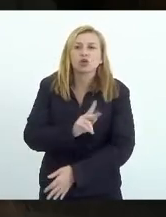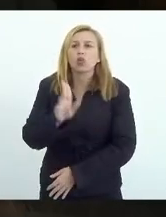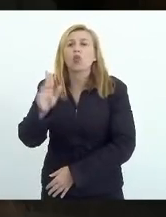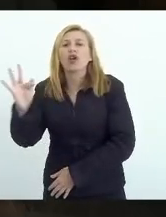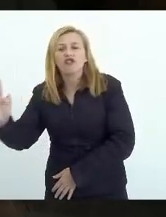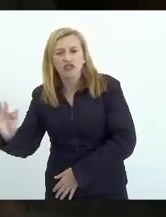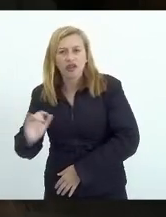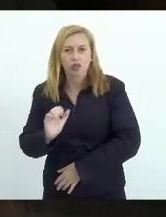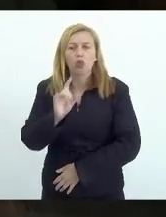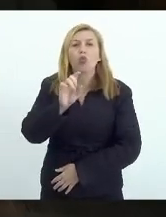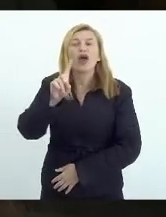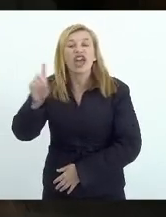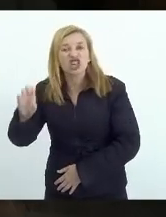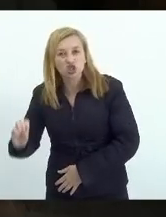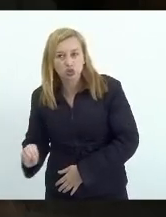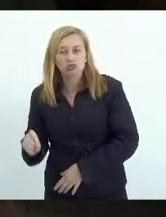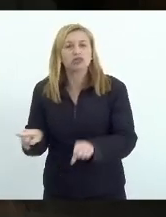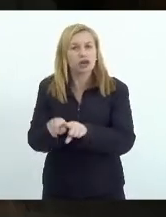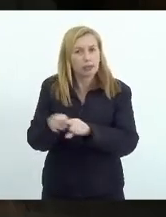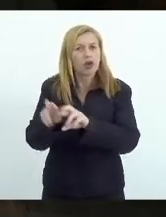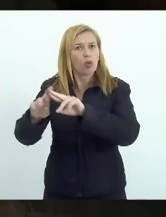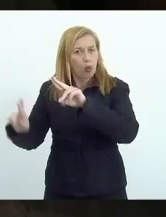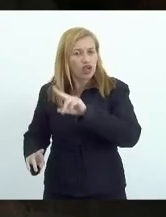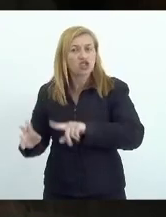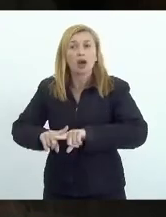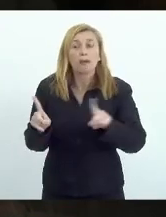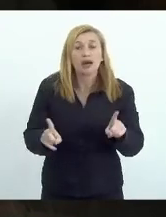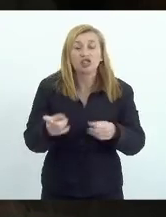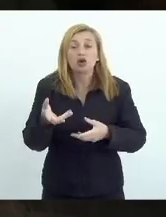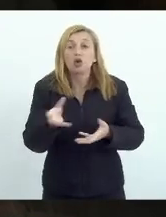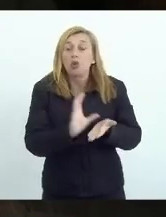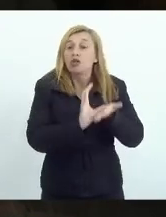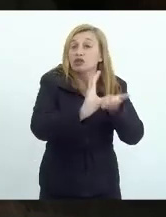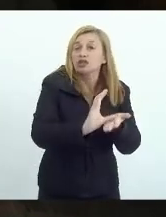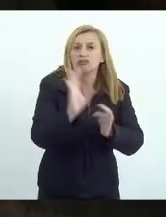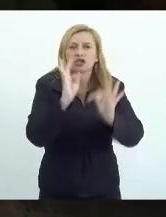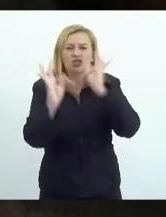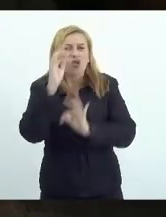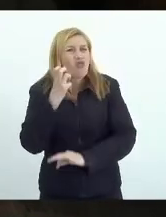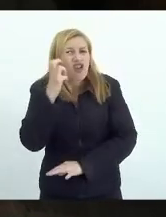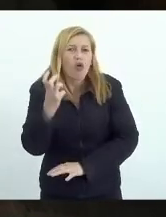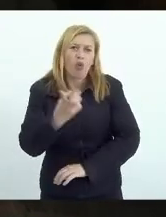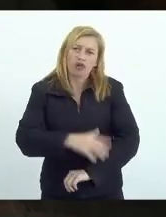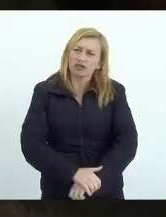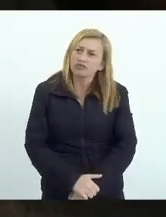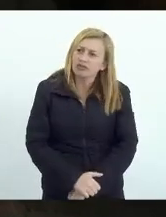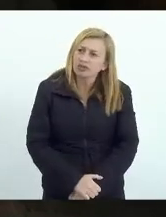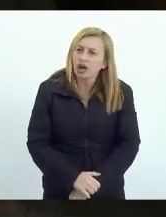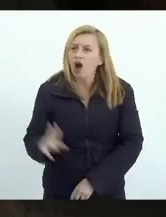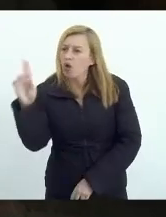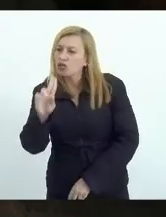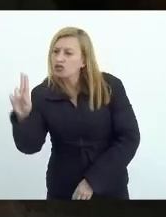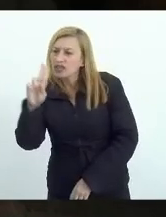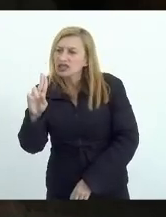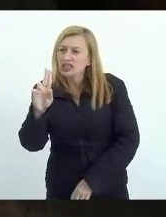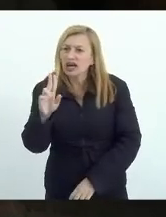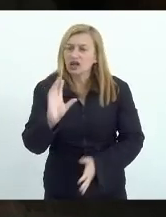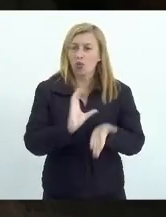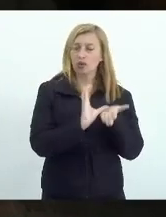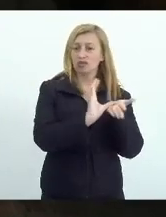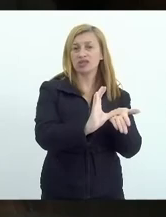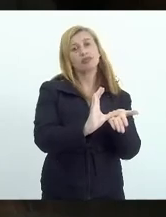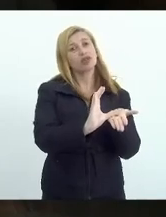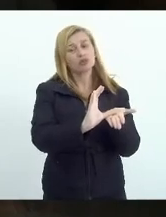UESO, e também com a UERJ, mas no caso do auxílio tecnológico, é uma vergonha. A universidade dispõe de